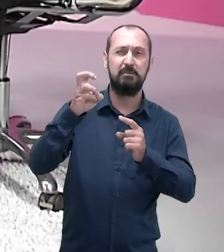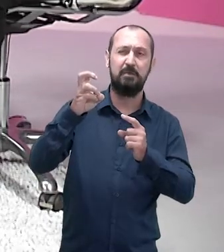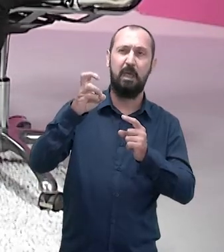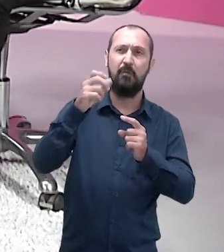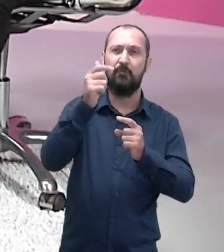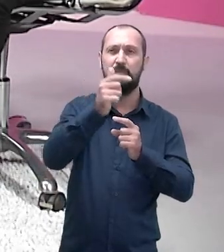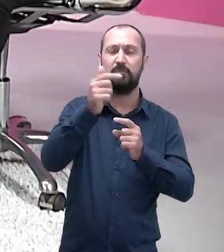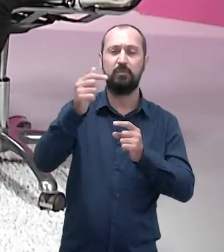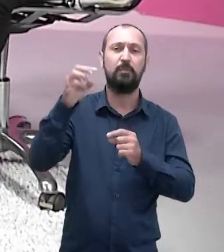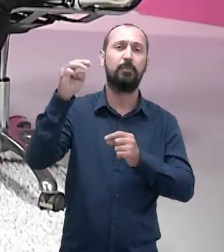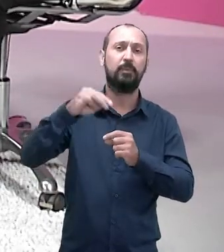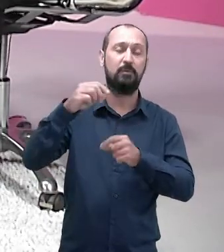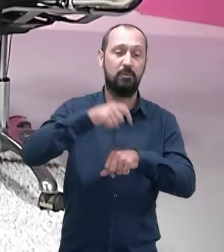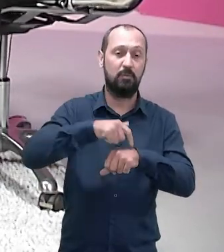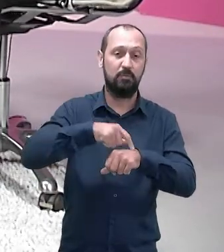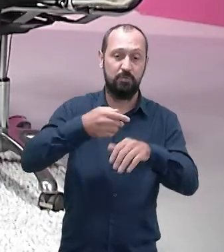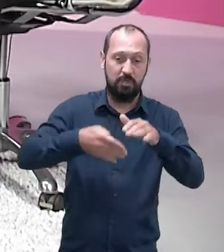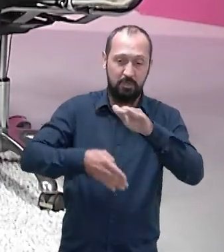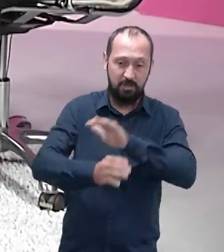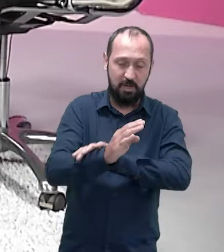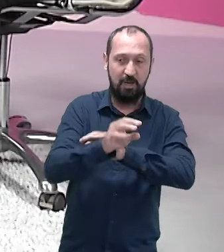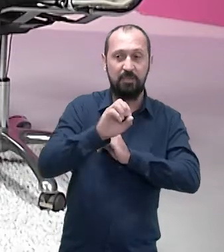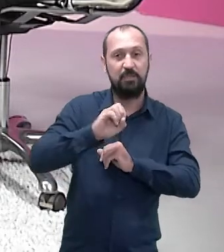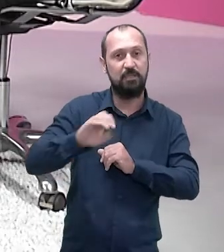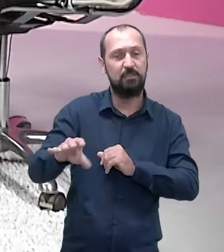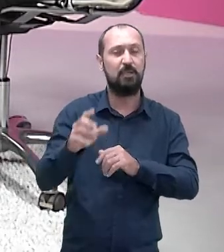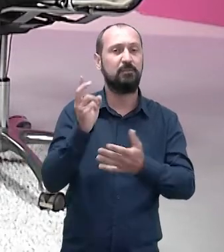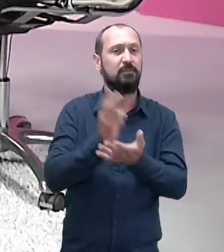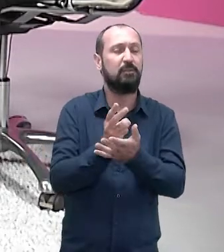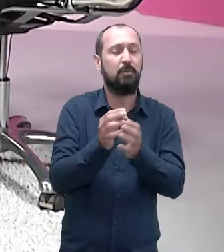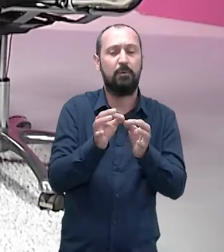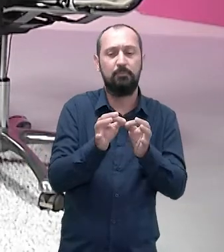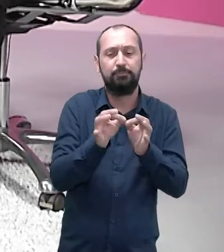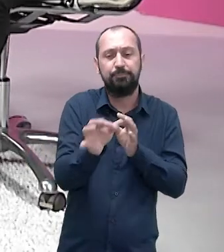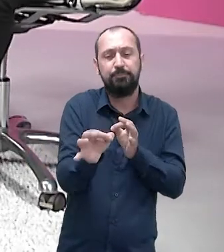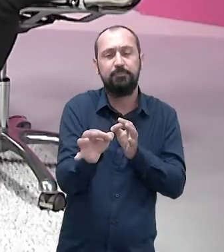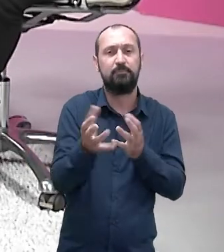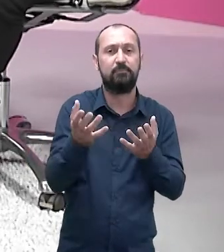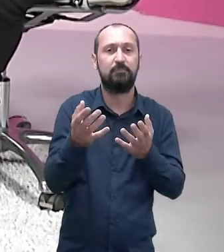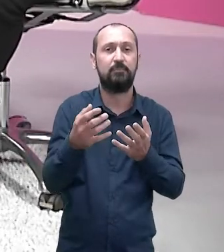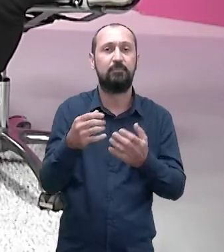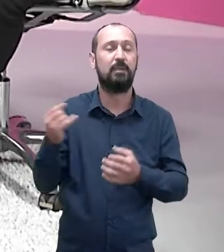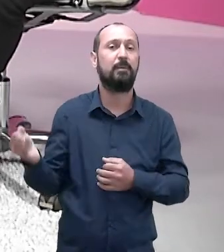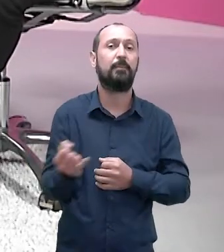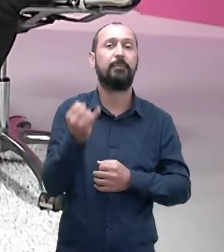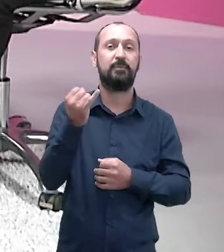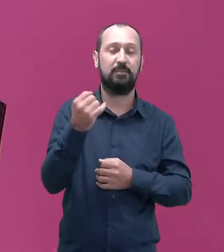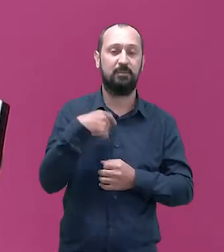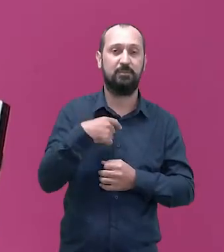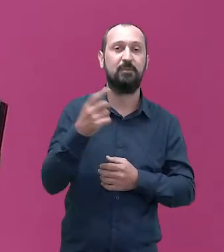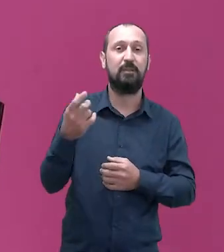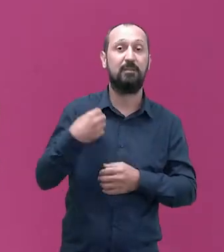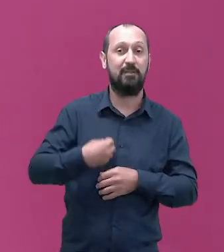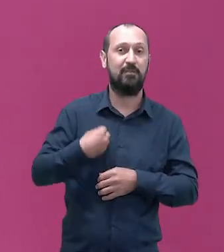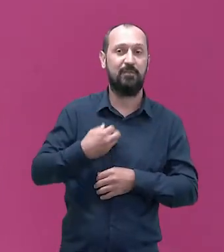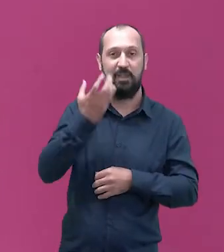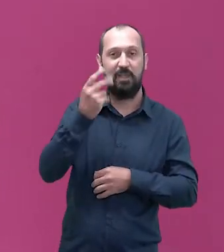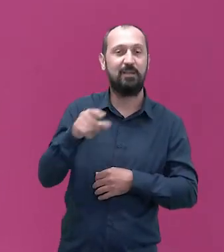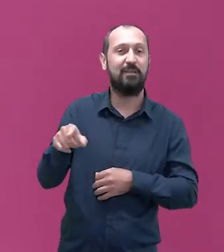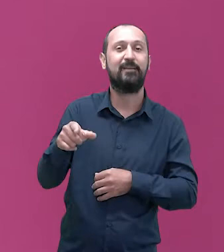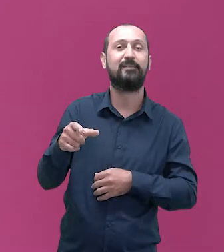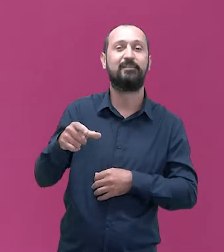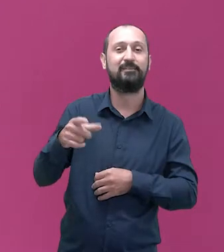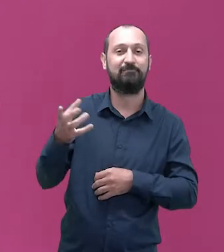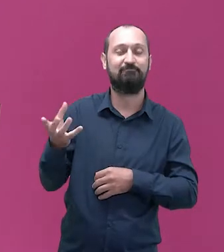minutos. É o tempo de embarque e desembarque. Então são percursos pequenos, mas de muita importância, fica marcado na vida